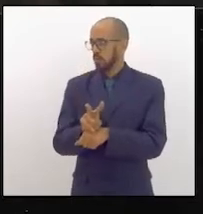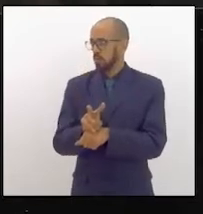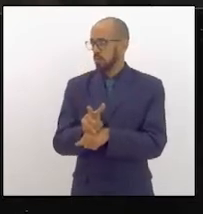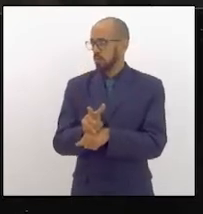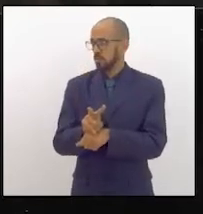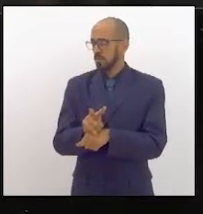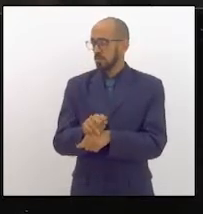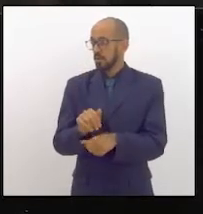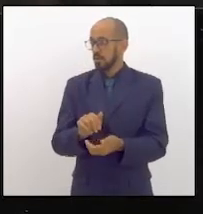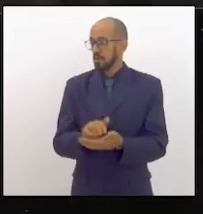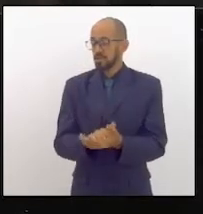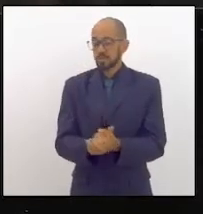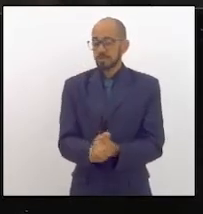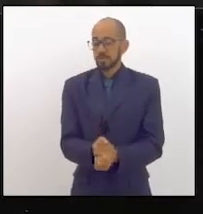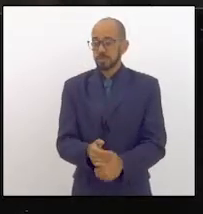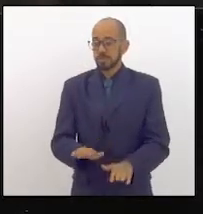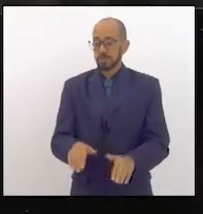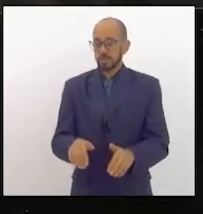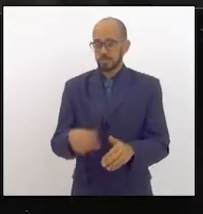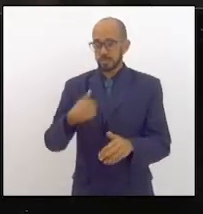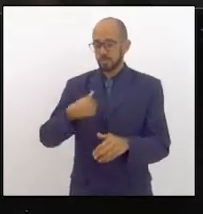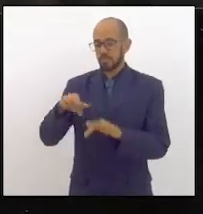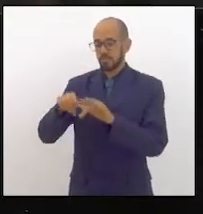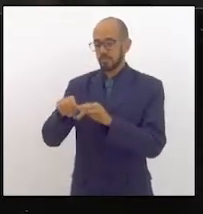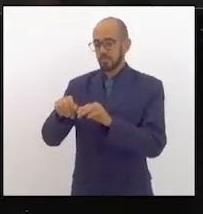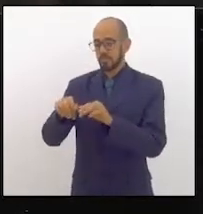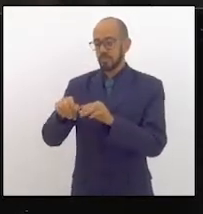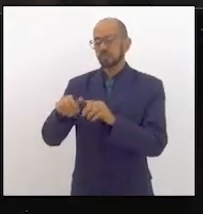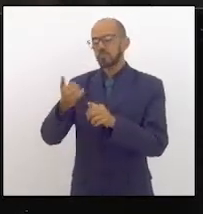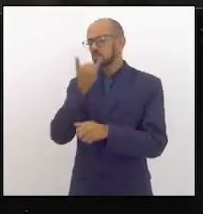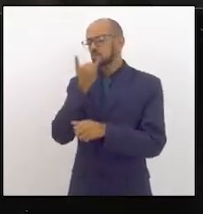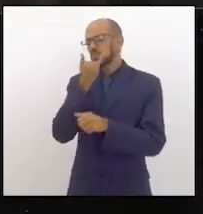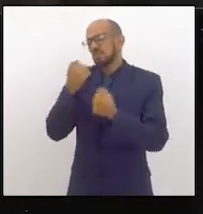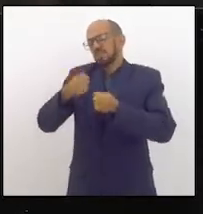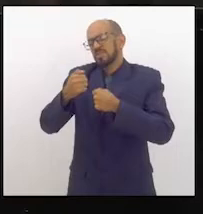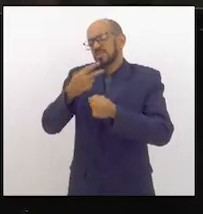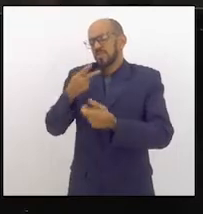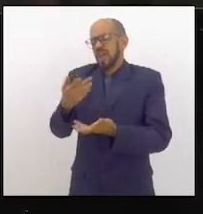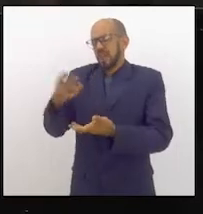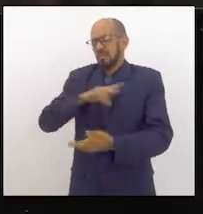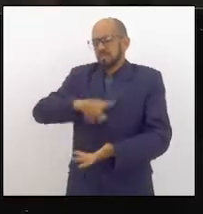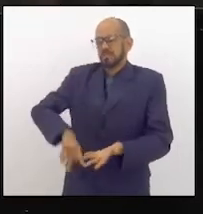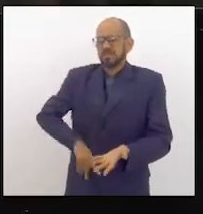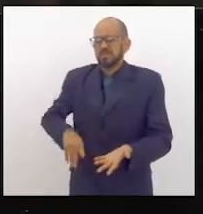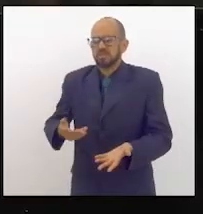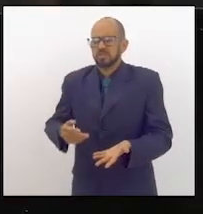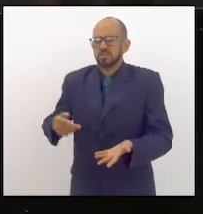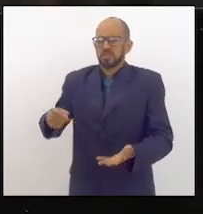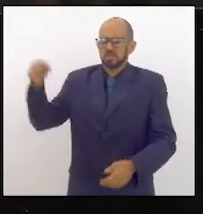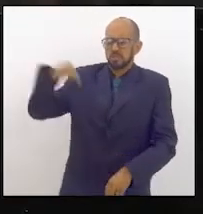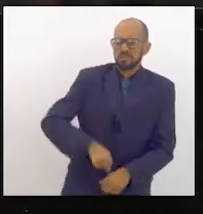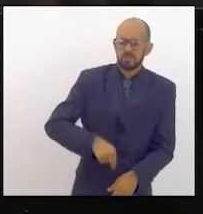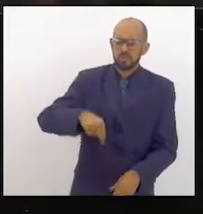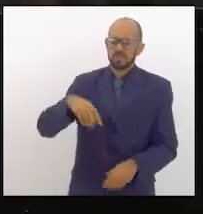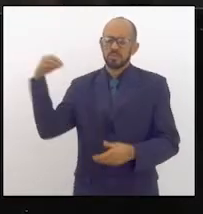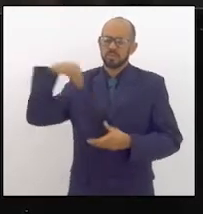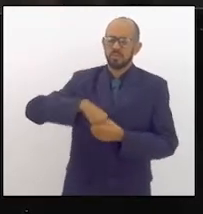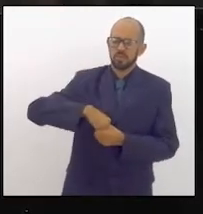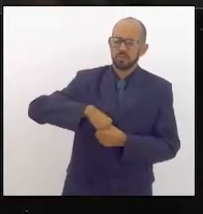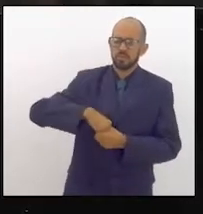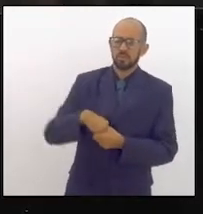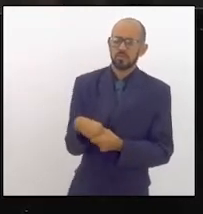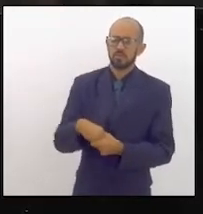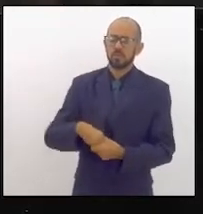temos aqui dentro aí eu vou trabalhar presente Me desculpe mas eu vou falar que ter aqui dentro da